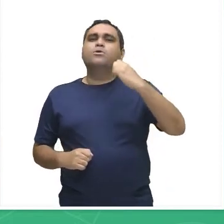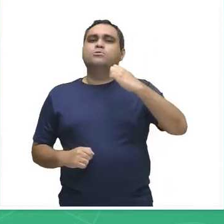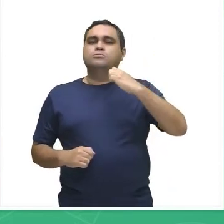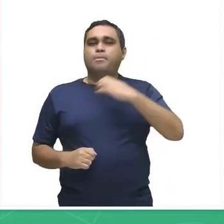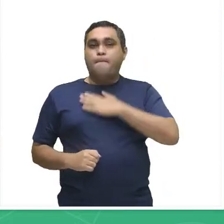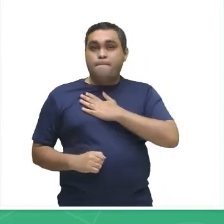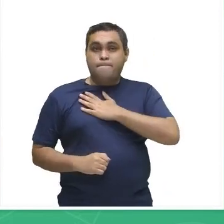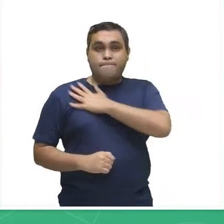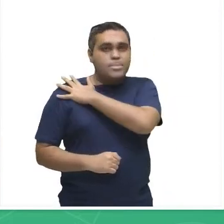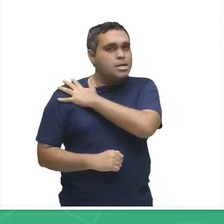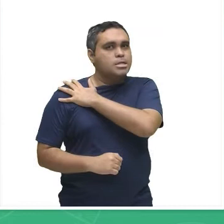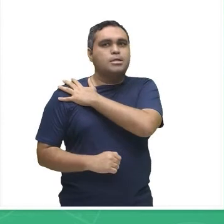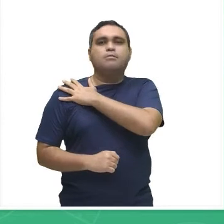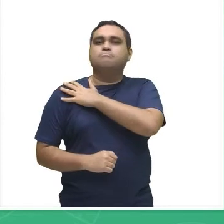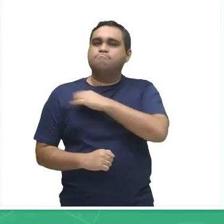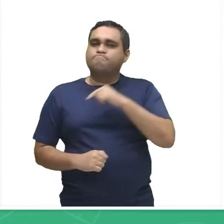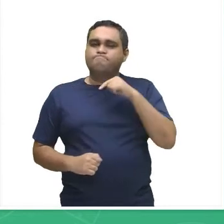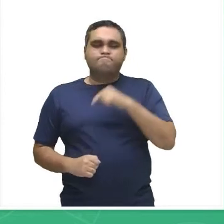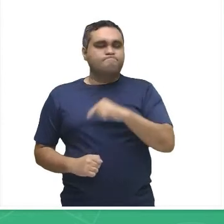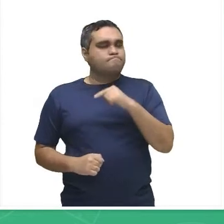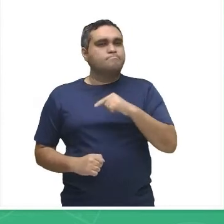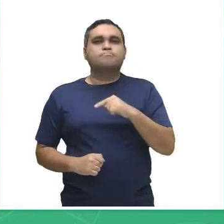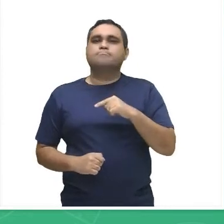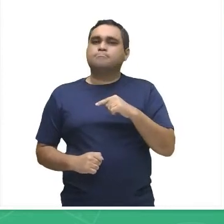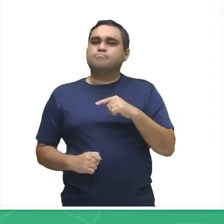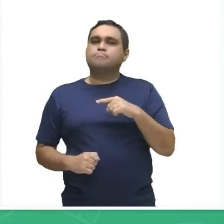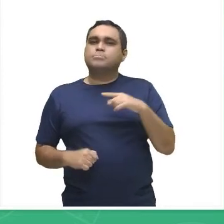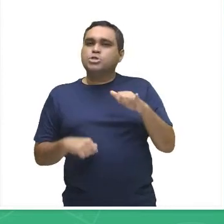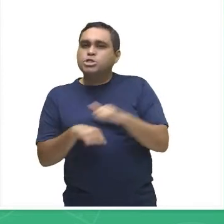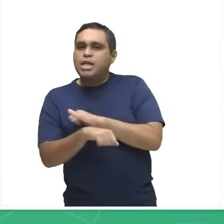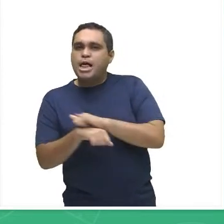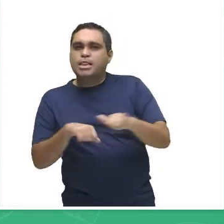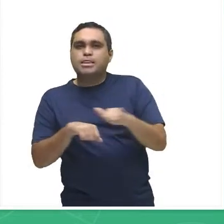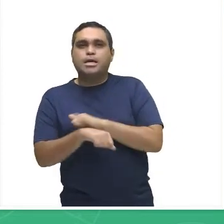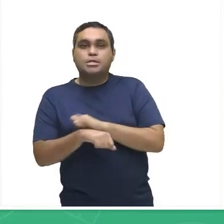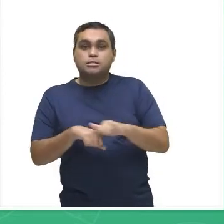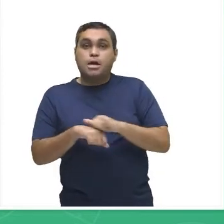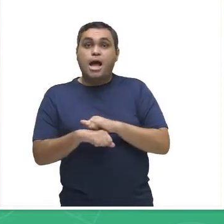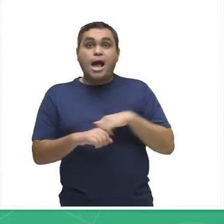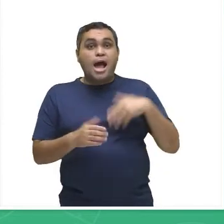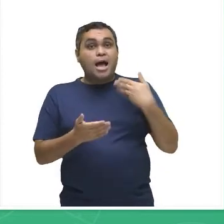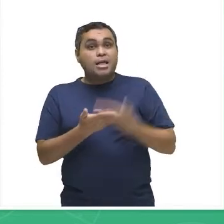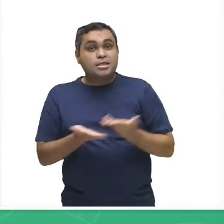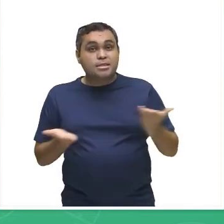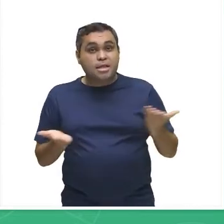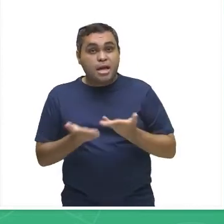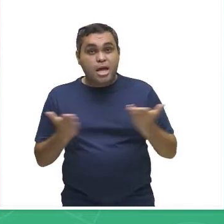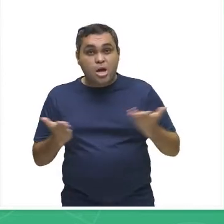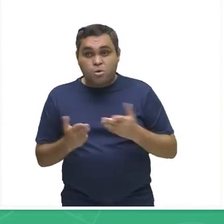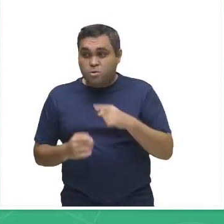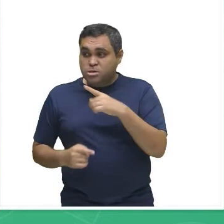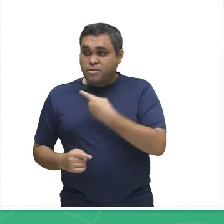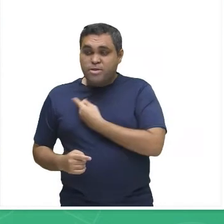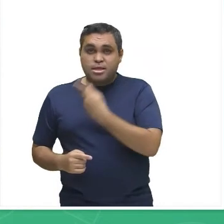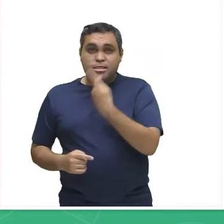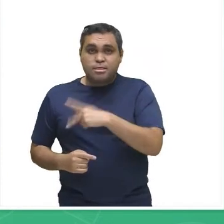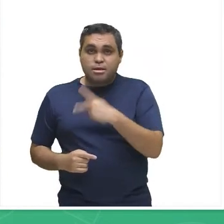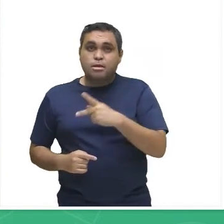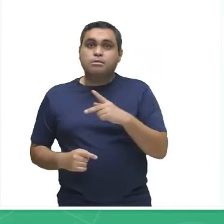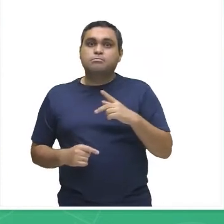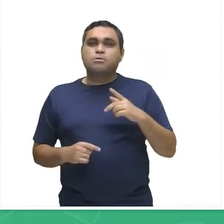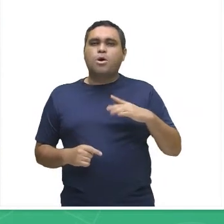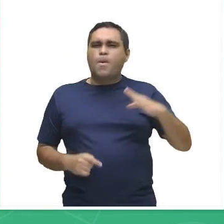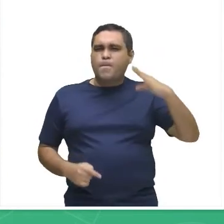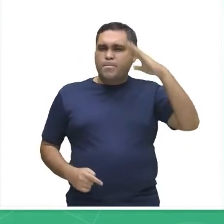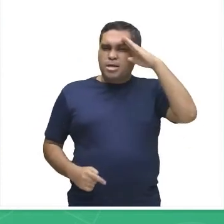na história, certo? Tem técnicas militares que são estudadas, inclusive, até hoje, tá? A gente vai ver que além